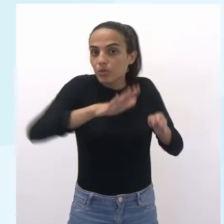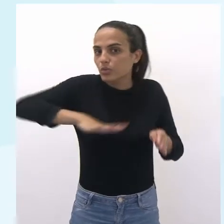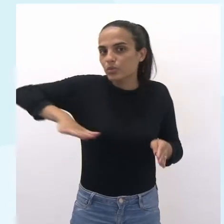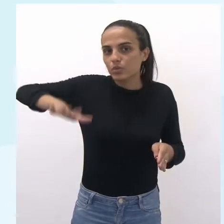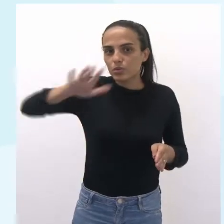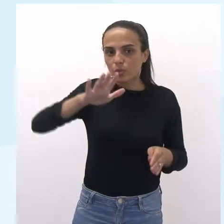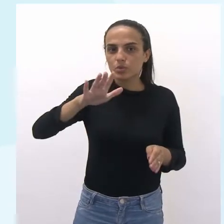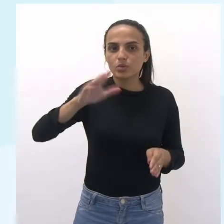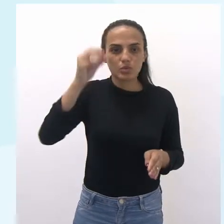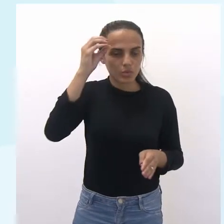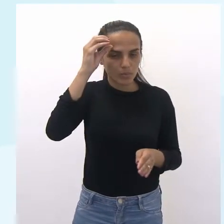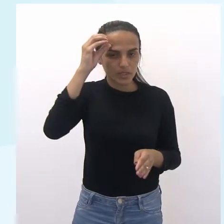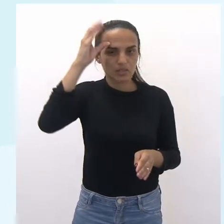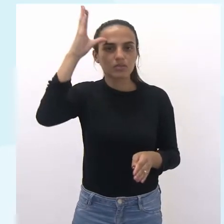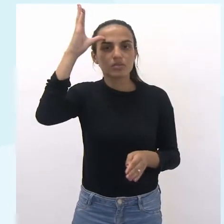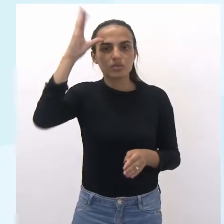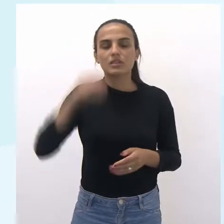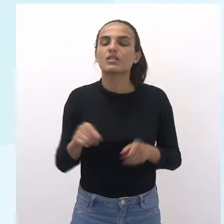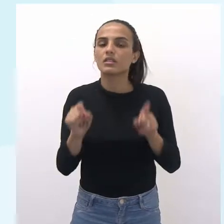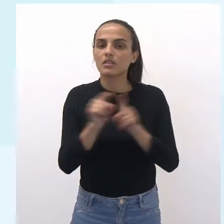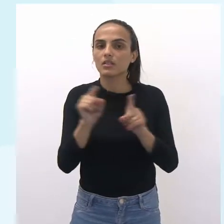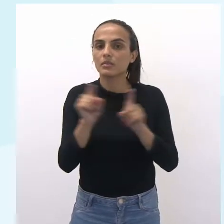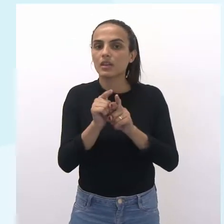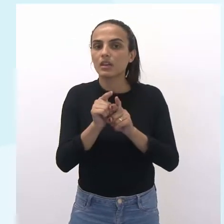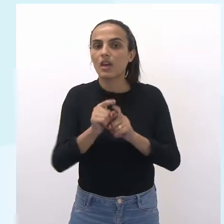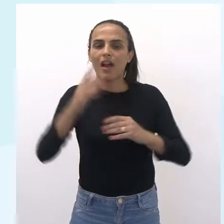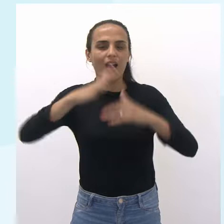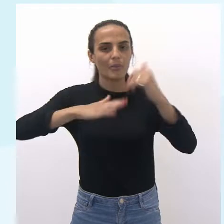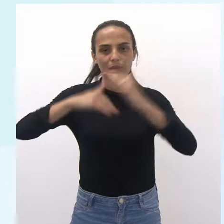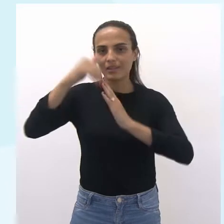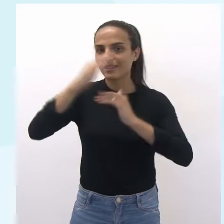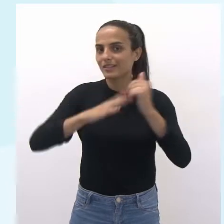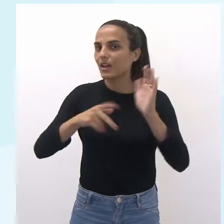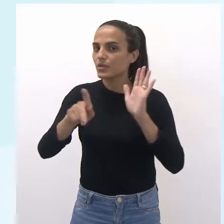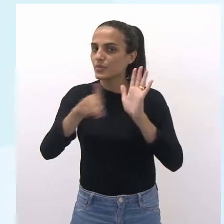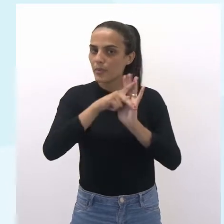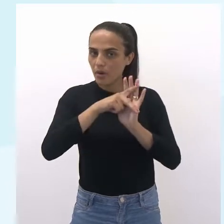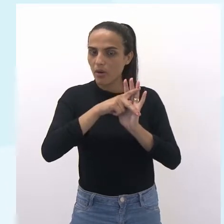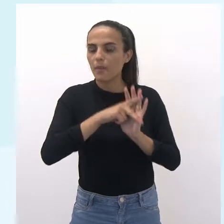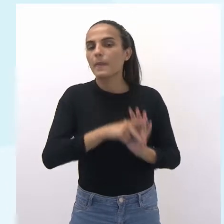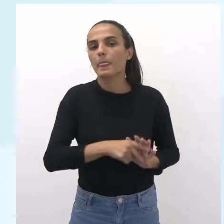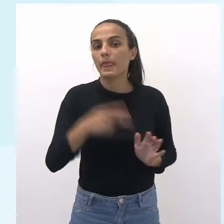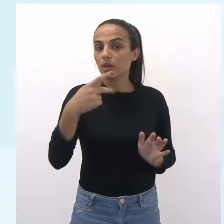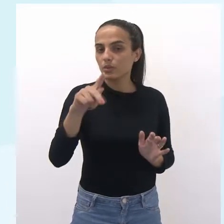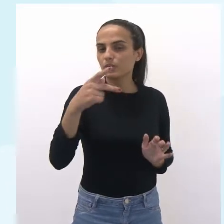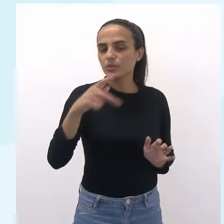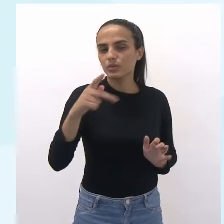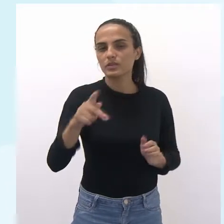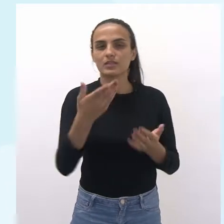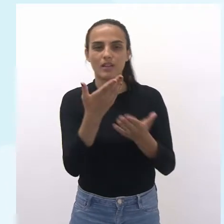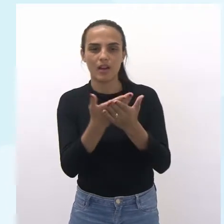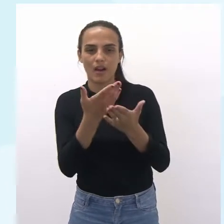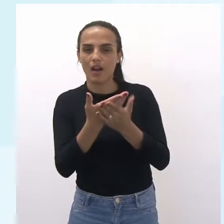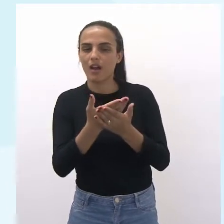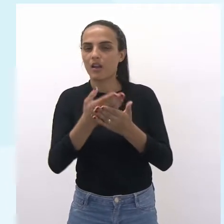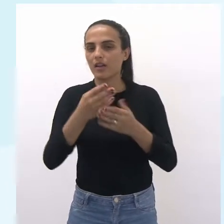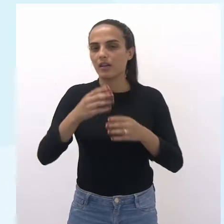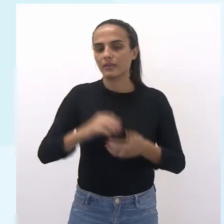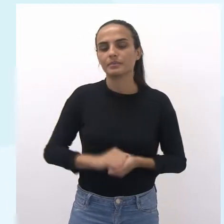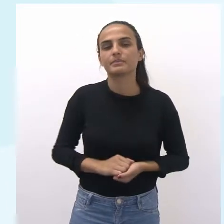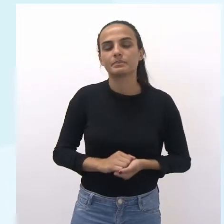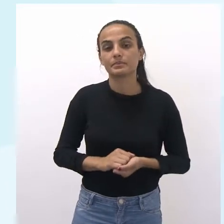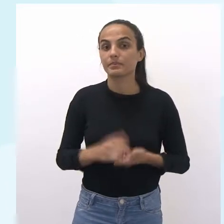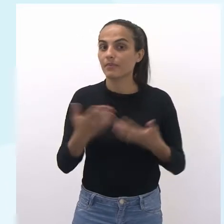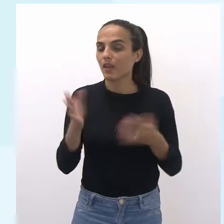de conhecimento e as competências e habilidades próprias do seu componente, da sua área. Então,